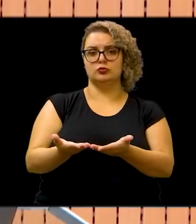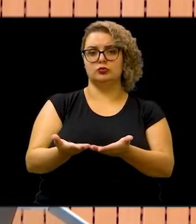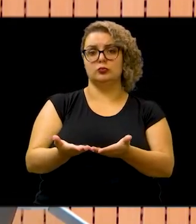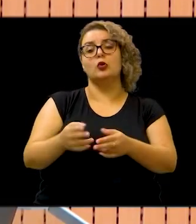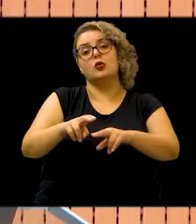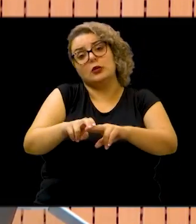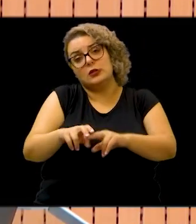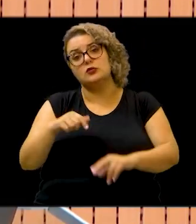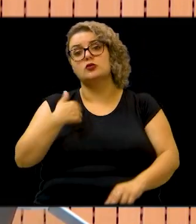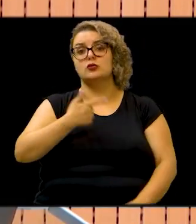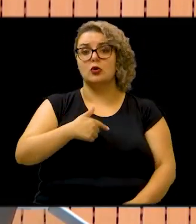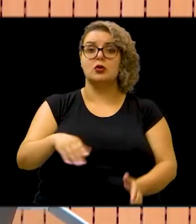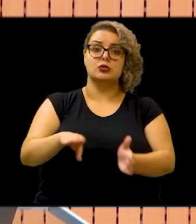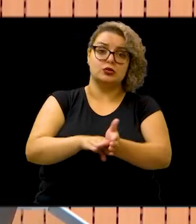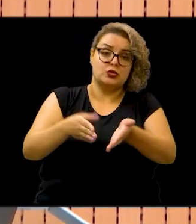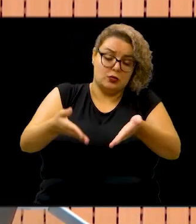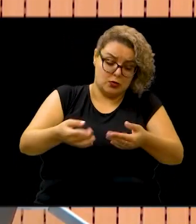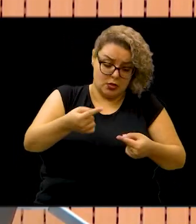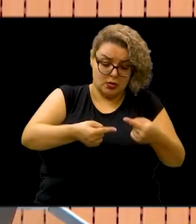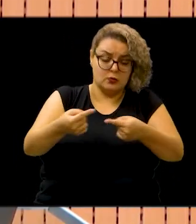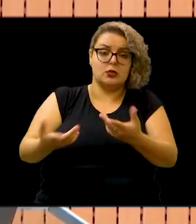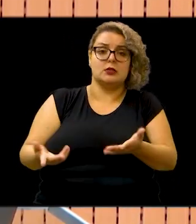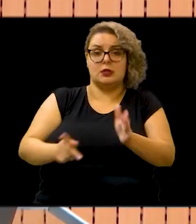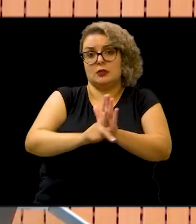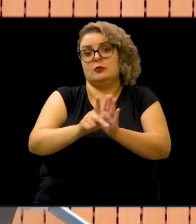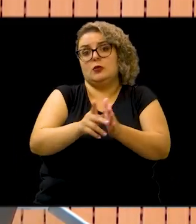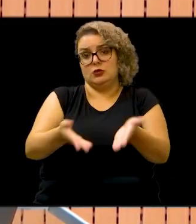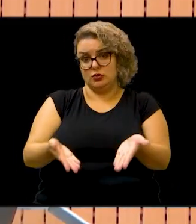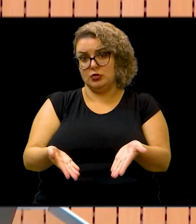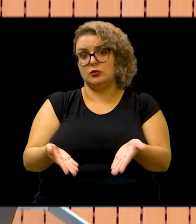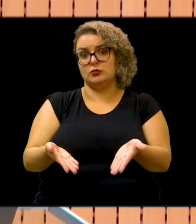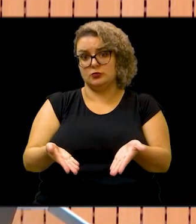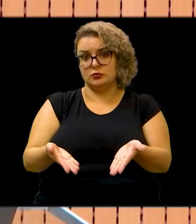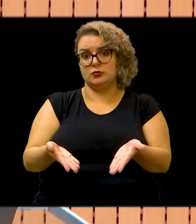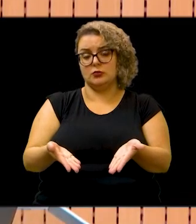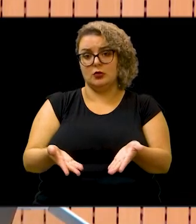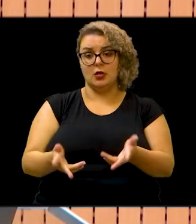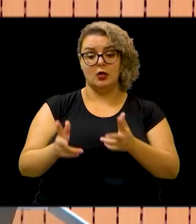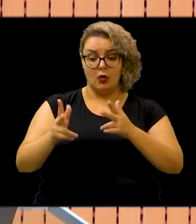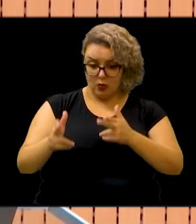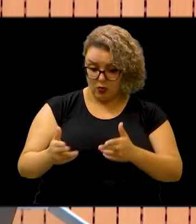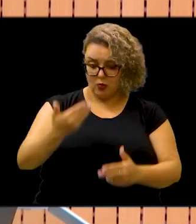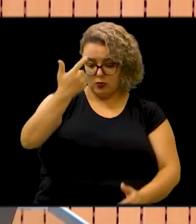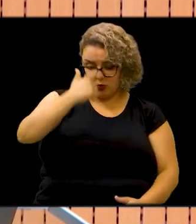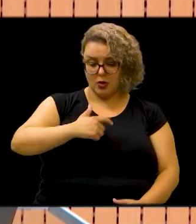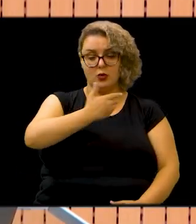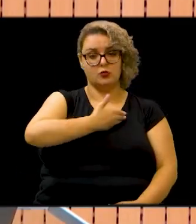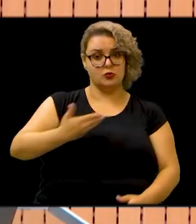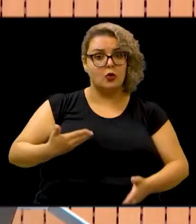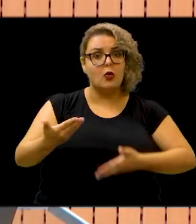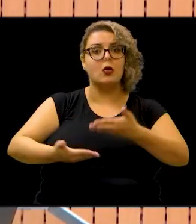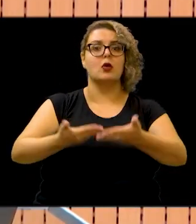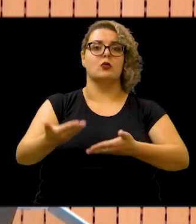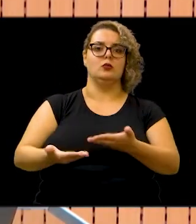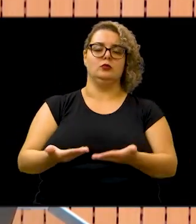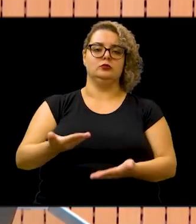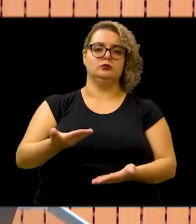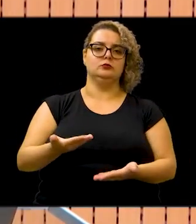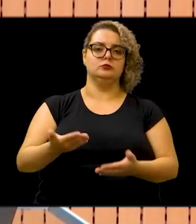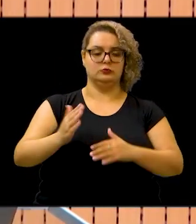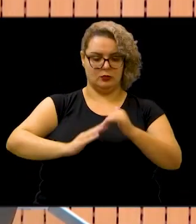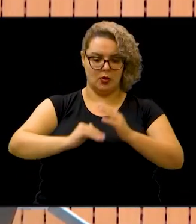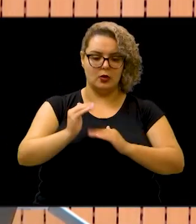né? Portanto, nós chegamos aqui no debate desse projeto. Então, como servidor público